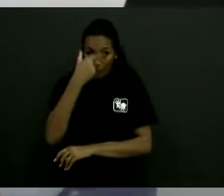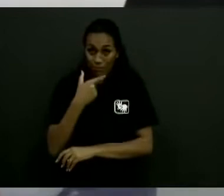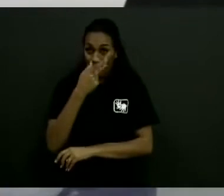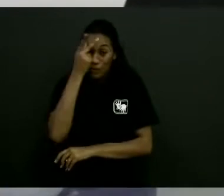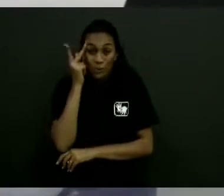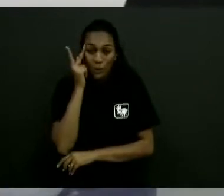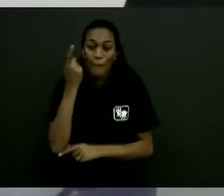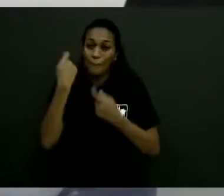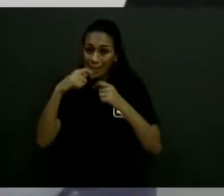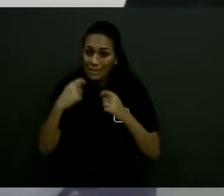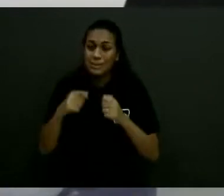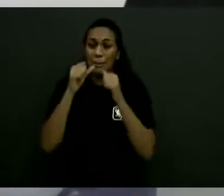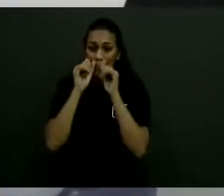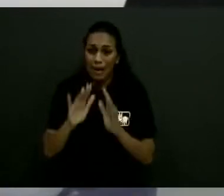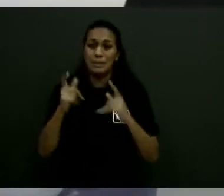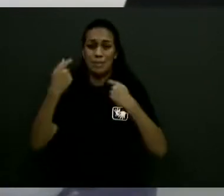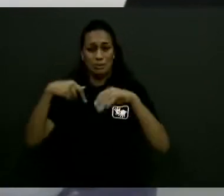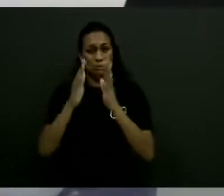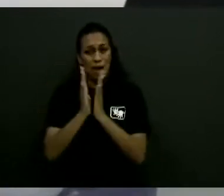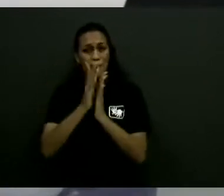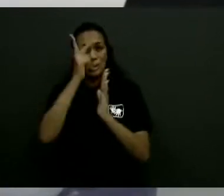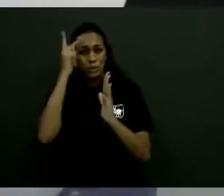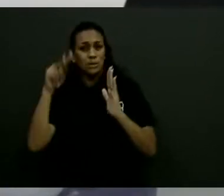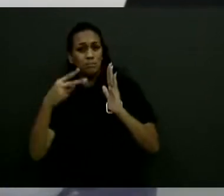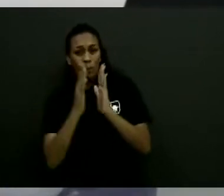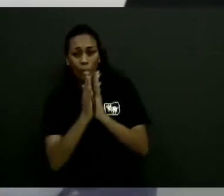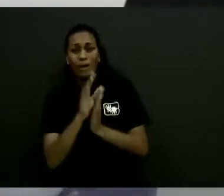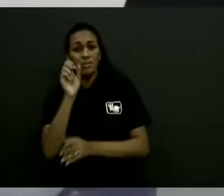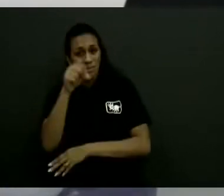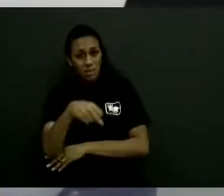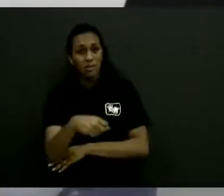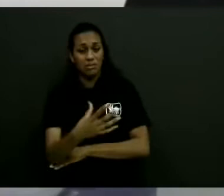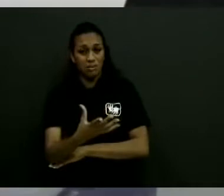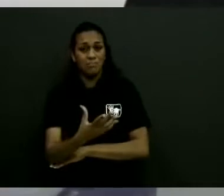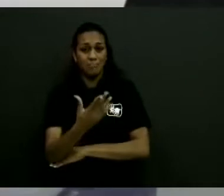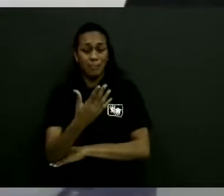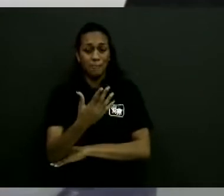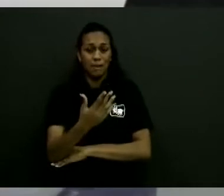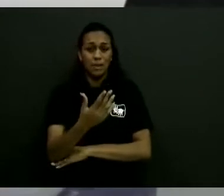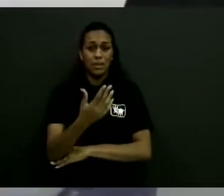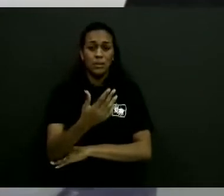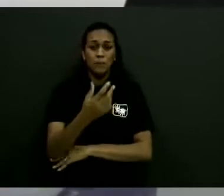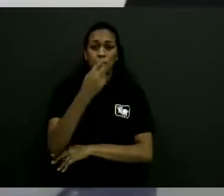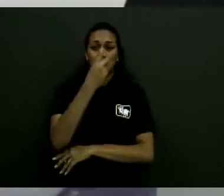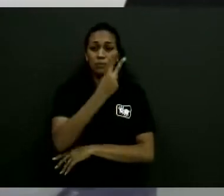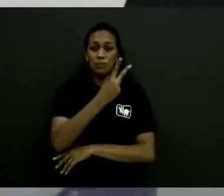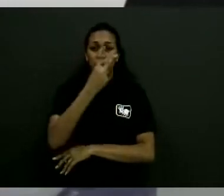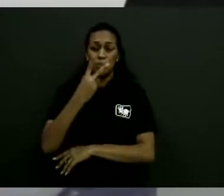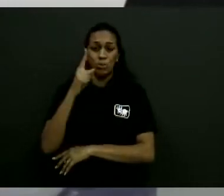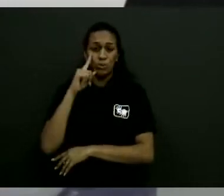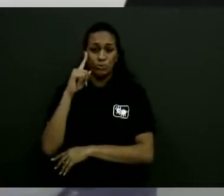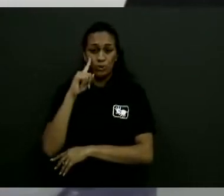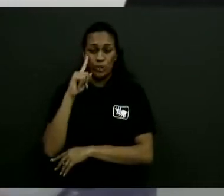de pastores tem sido uma bênção. E eu confesso para vocês que durante esses 20, 22 dias, né,